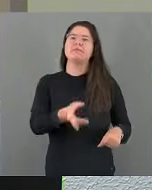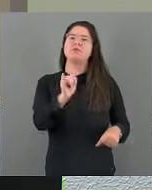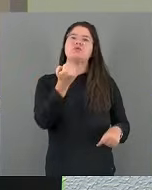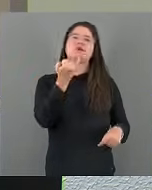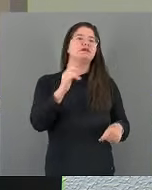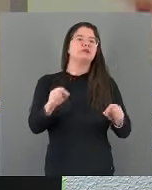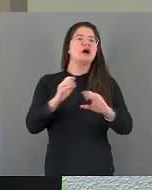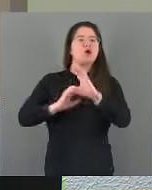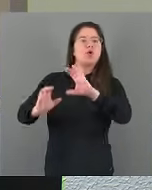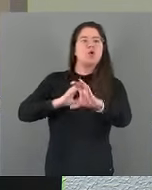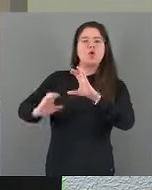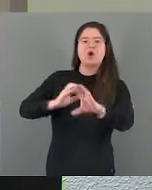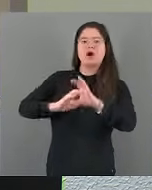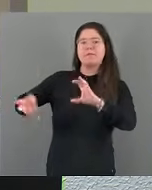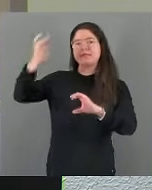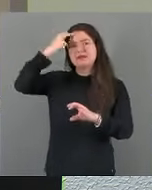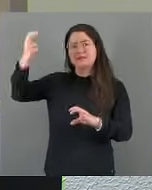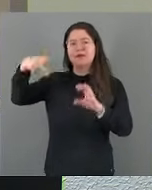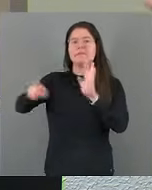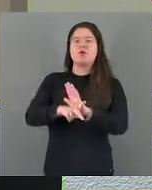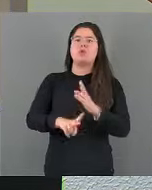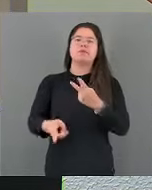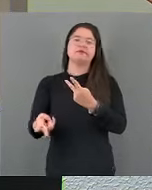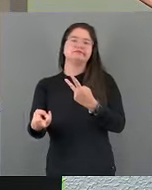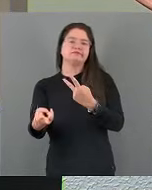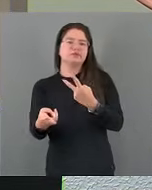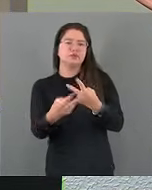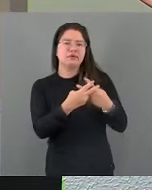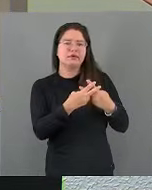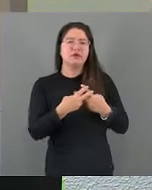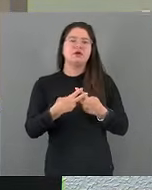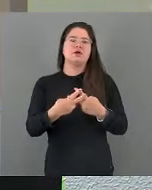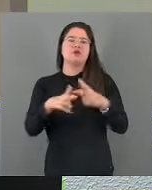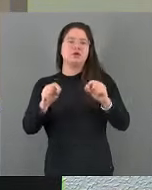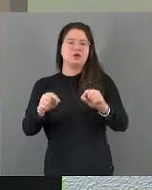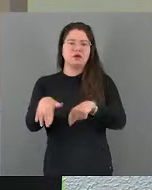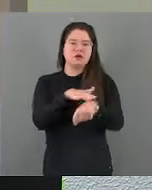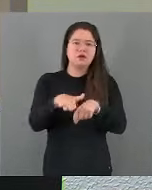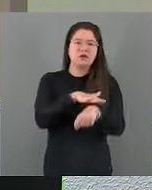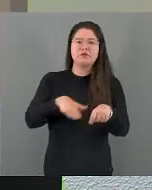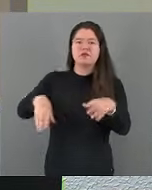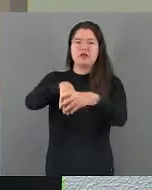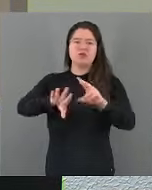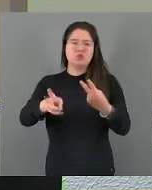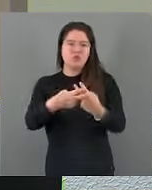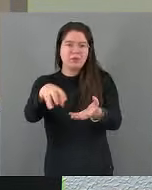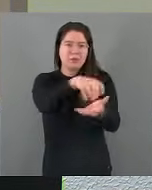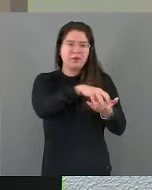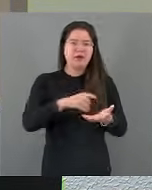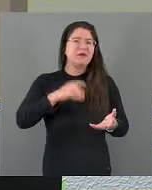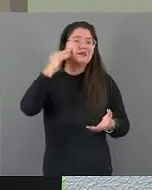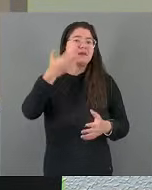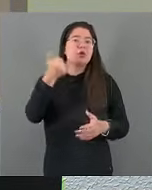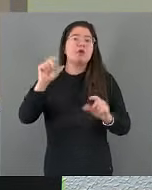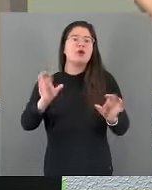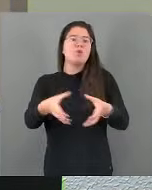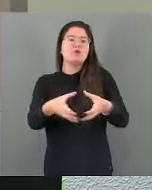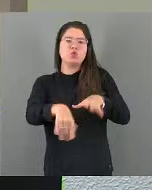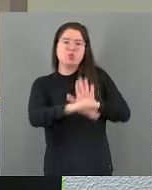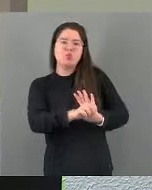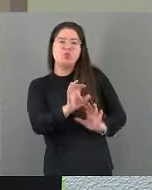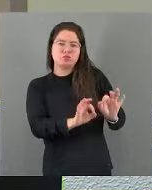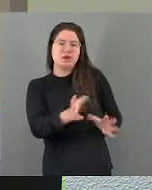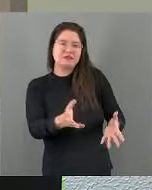comunicação para as inteligências prisionais captarem o que é conversado a partir dos presídios para você entender melhor as facções. Então é um